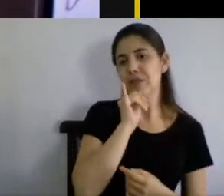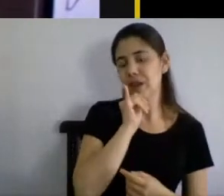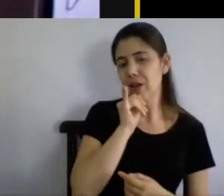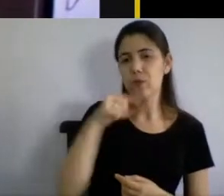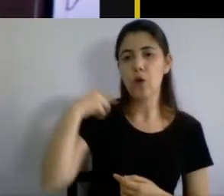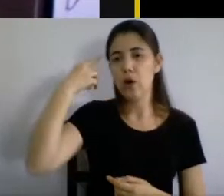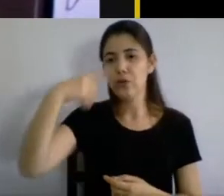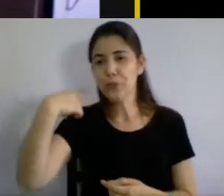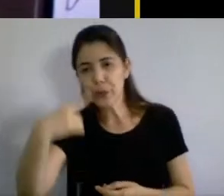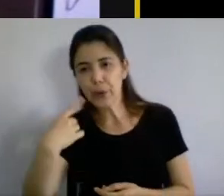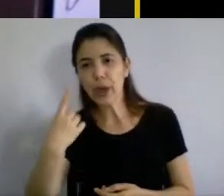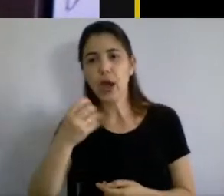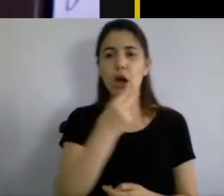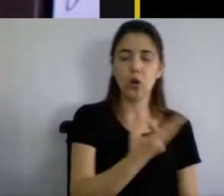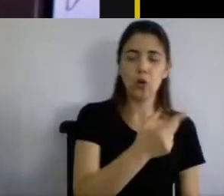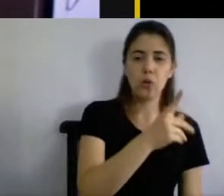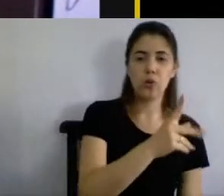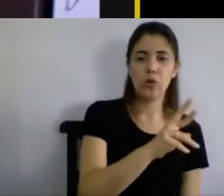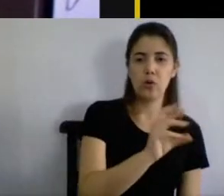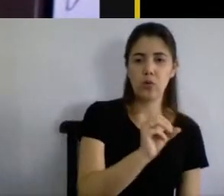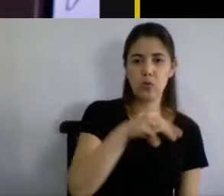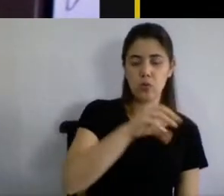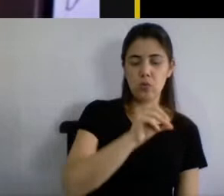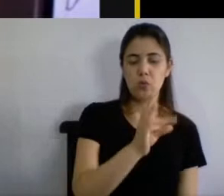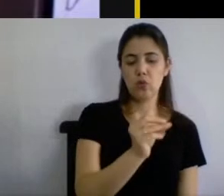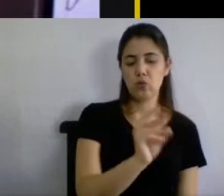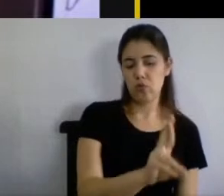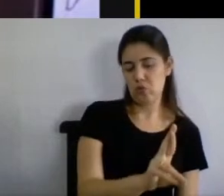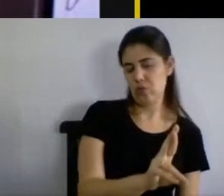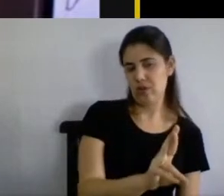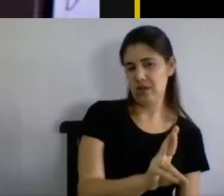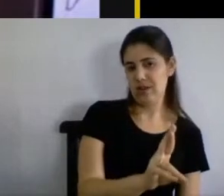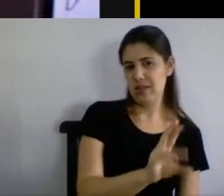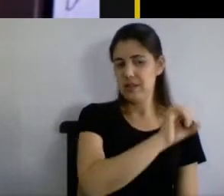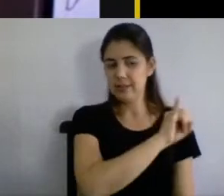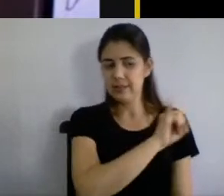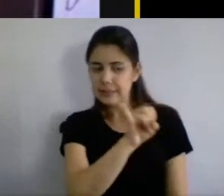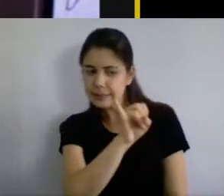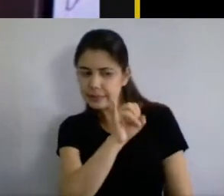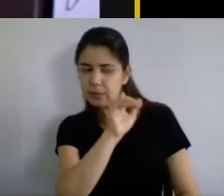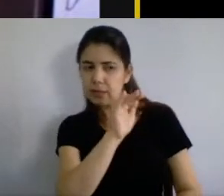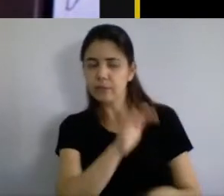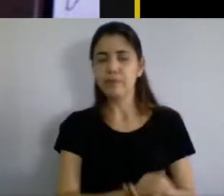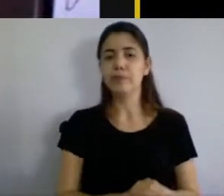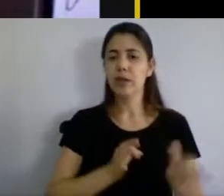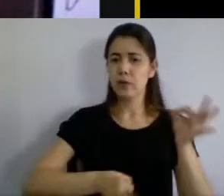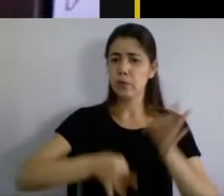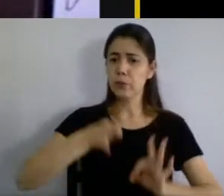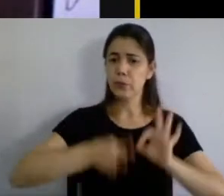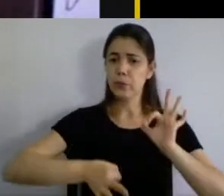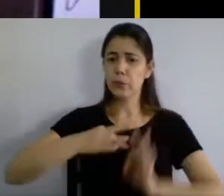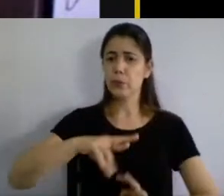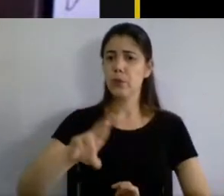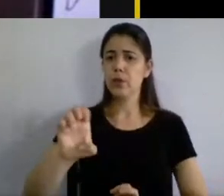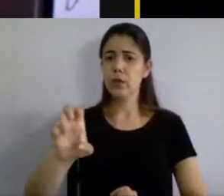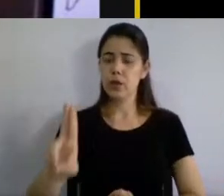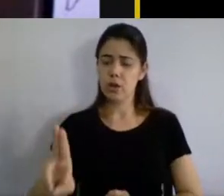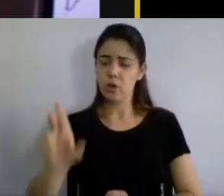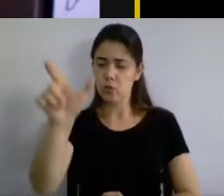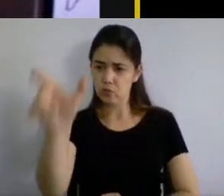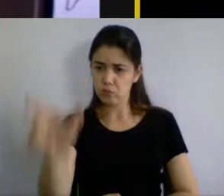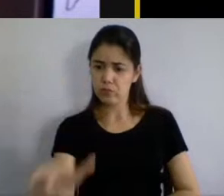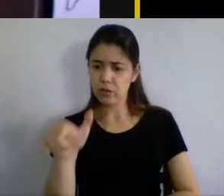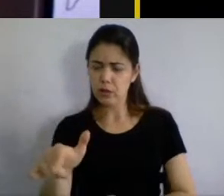defesa faz, quando se trata de um réu condenado a ser condenado ou que está sendo